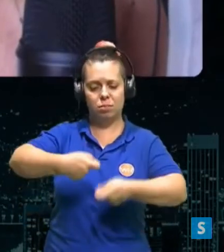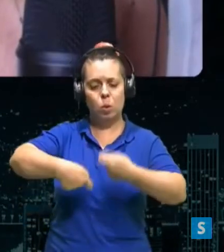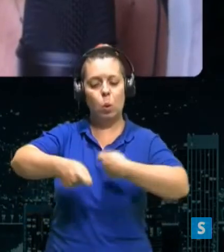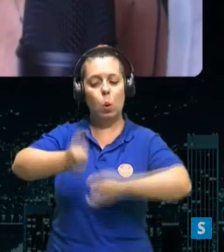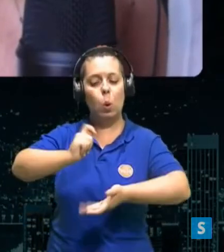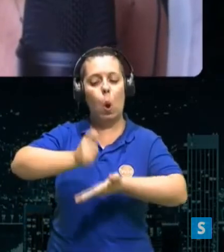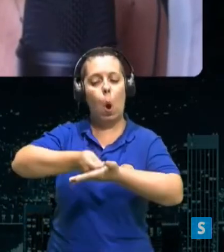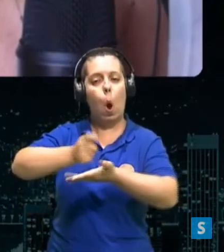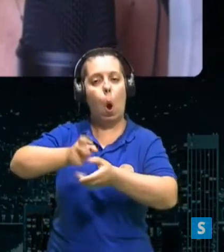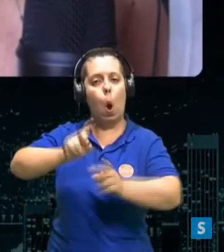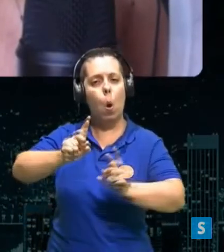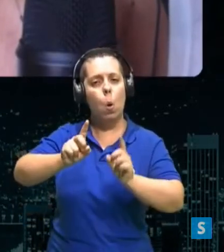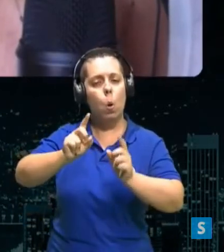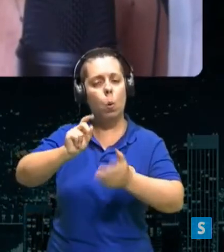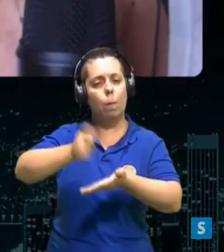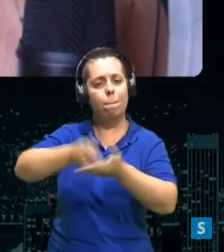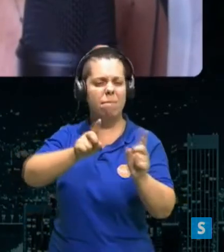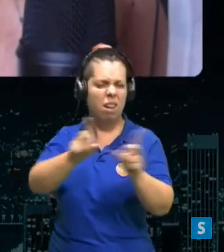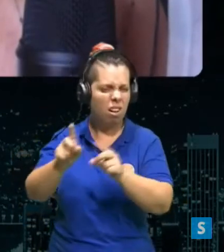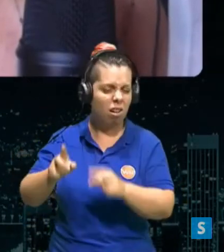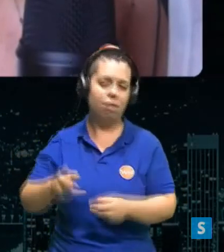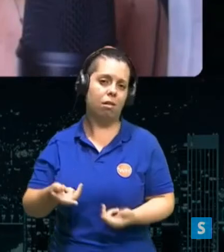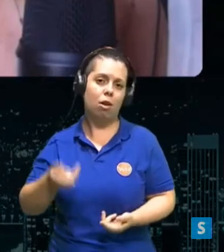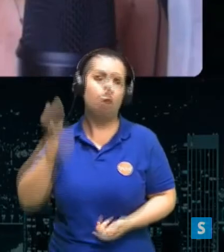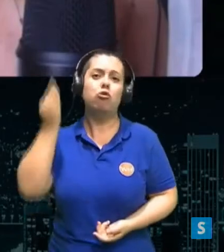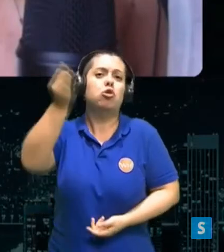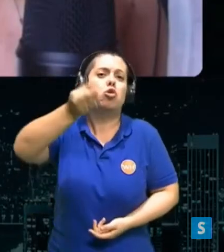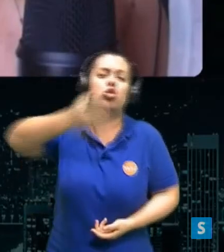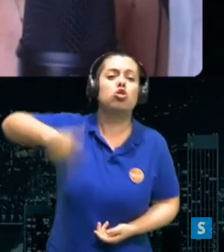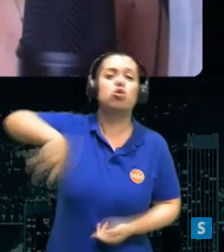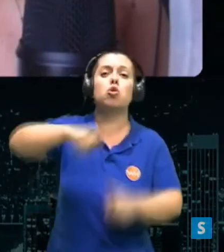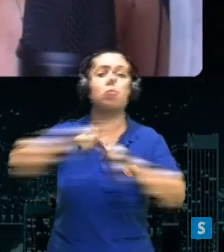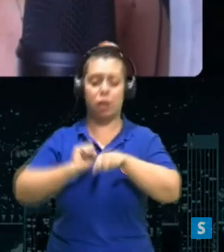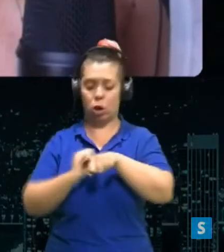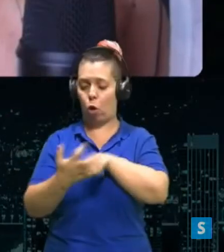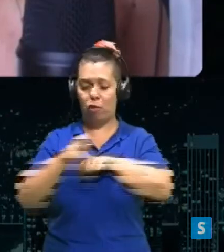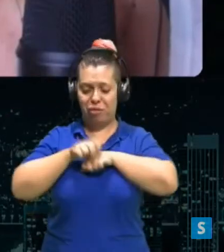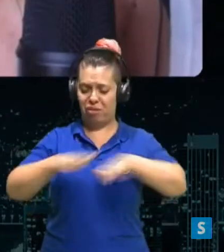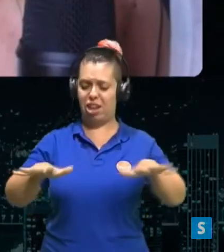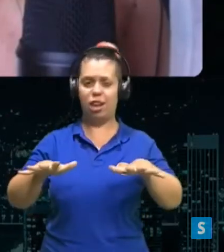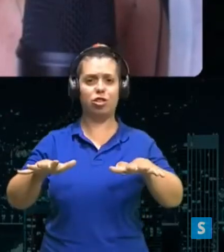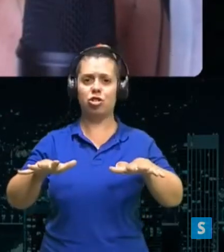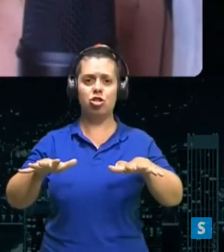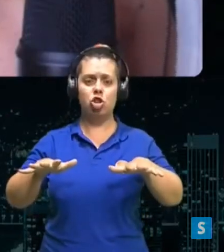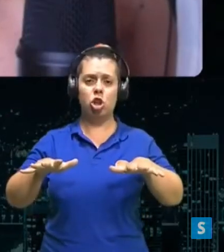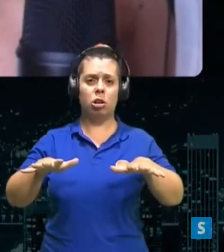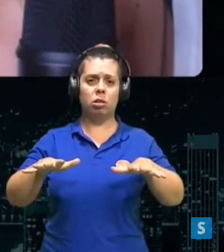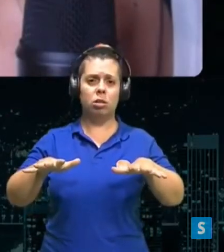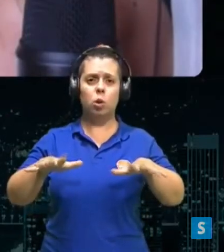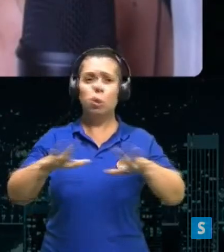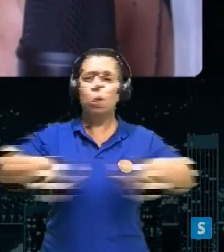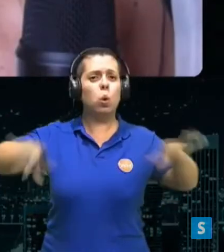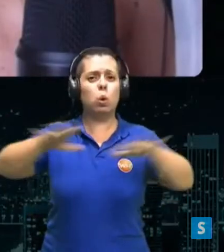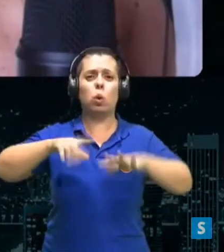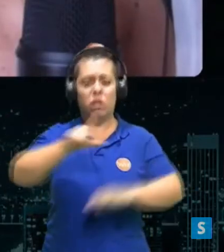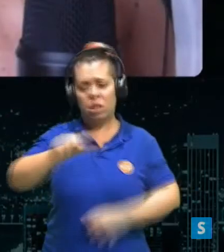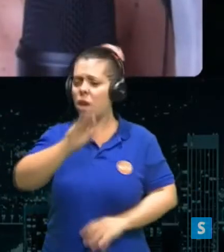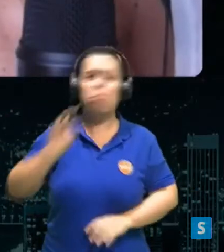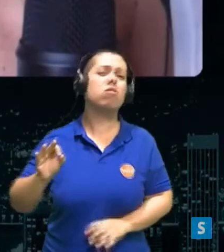o futuro de tudo né porque a realidade da covidien está afetando sempre centro tudo